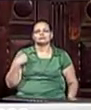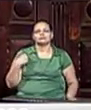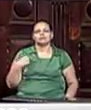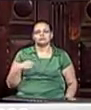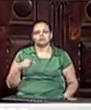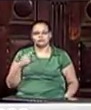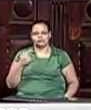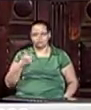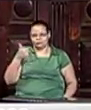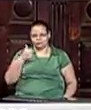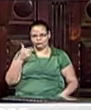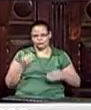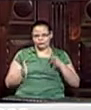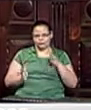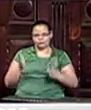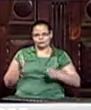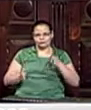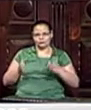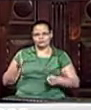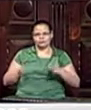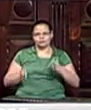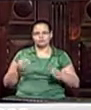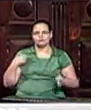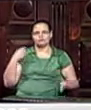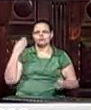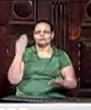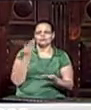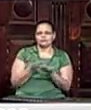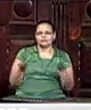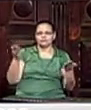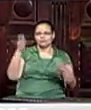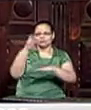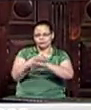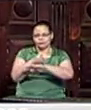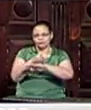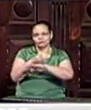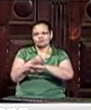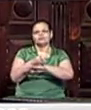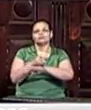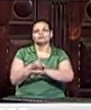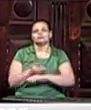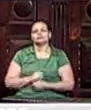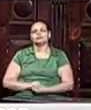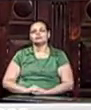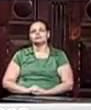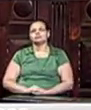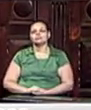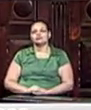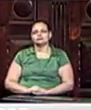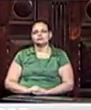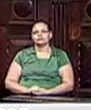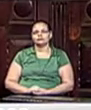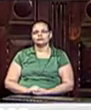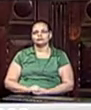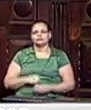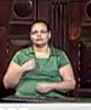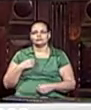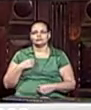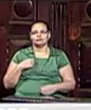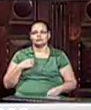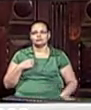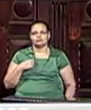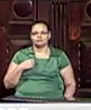exerce o seu 2º mandato e é derrotado. É derrotado por